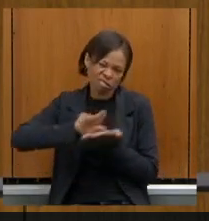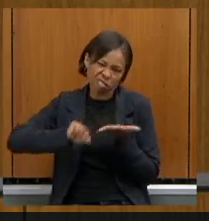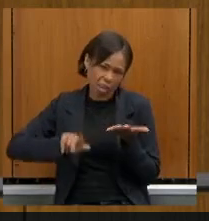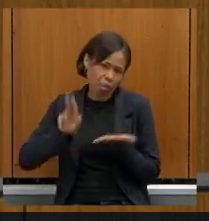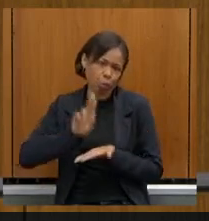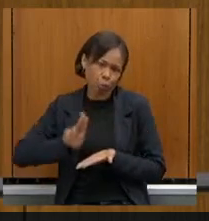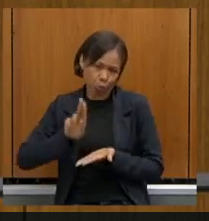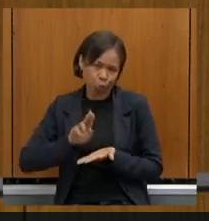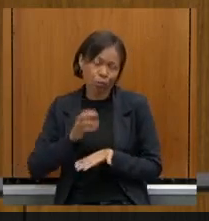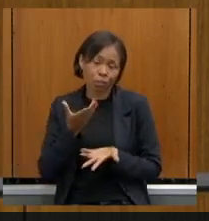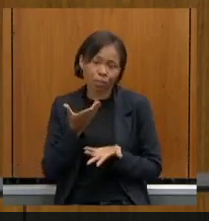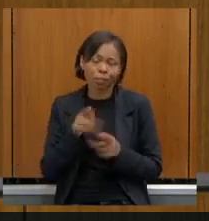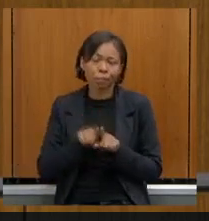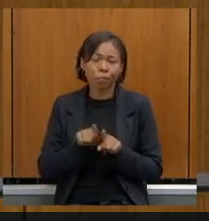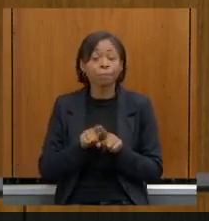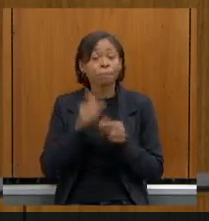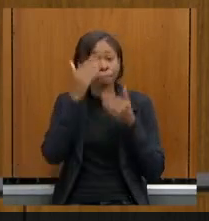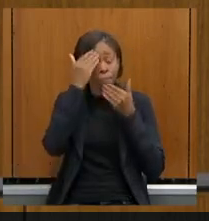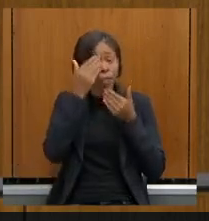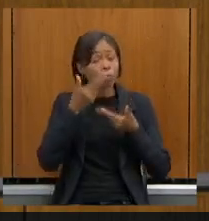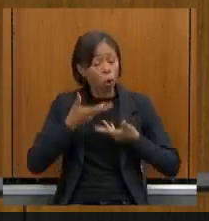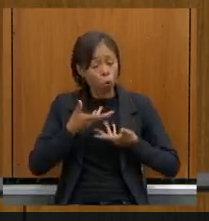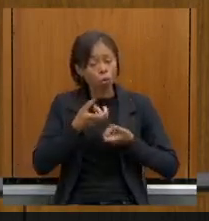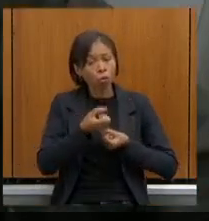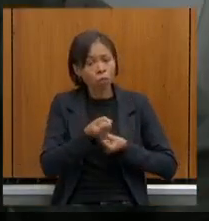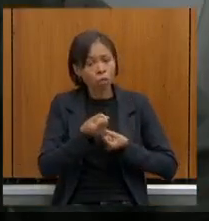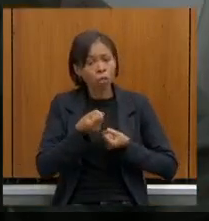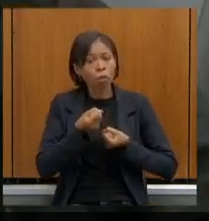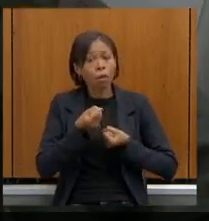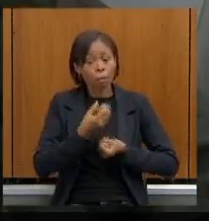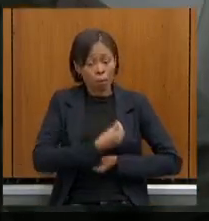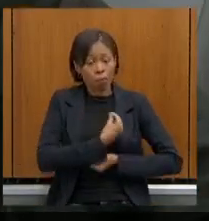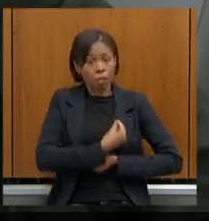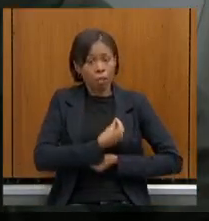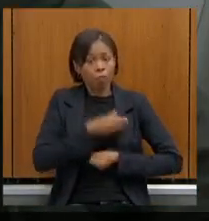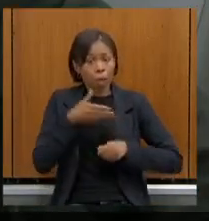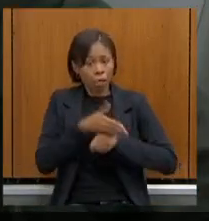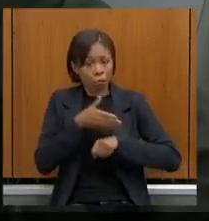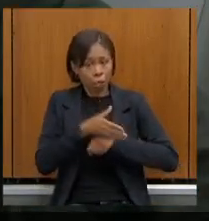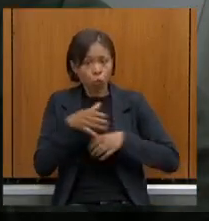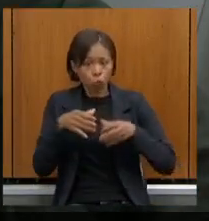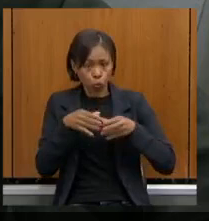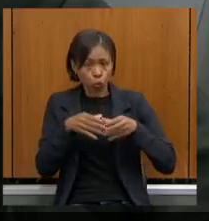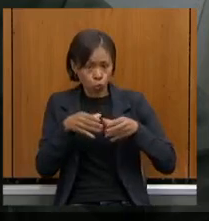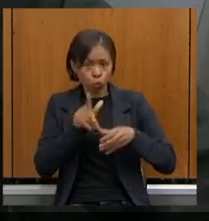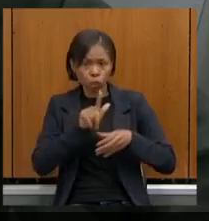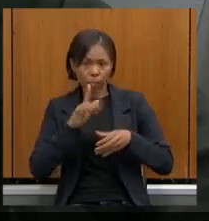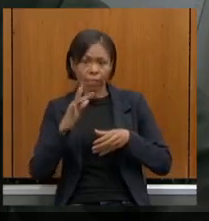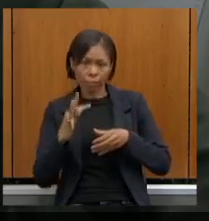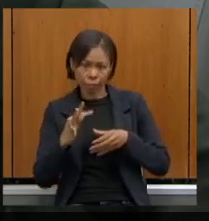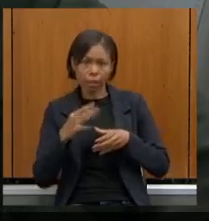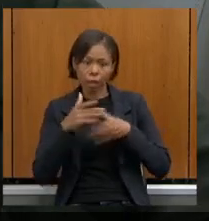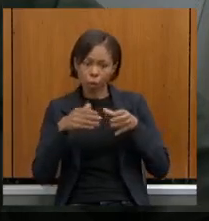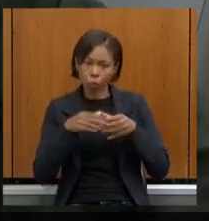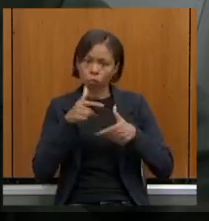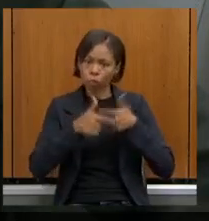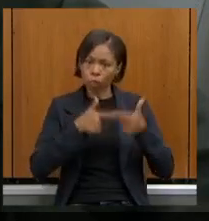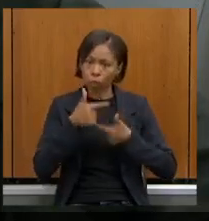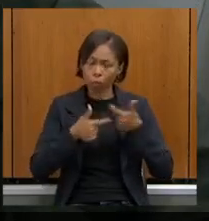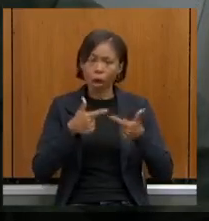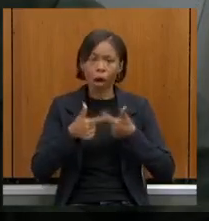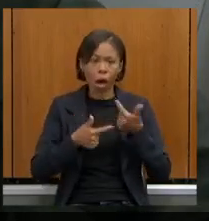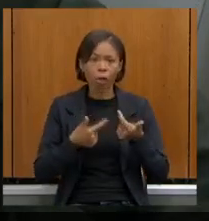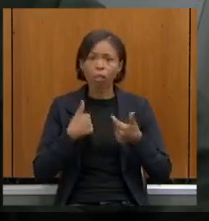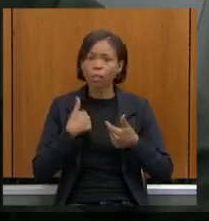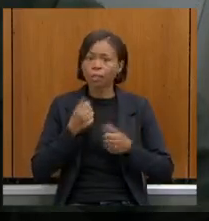agradeço pelo convite de participar do grupo de trabalho para discutir estava em viagem por isso mandei uma representante mas já estamos ansiosos